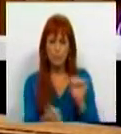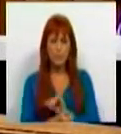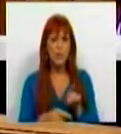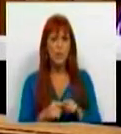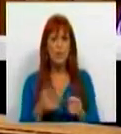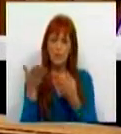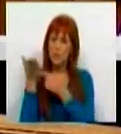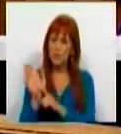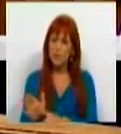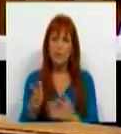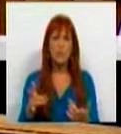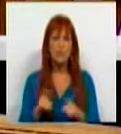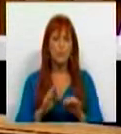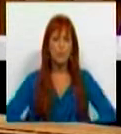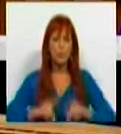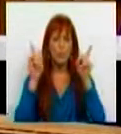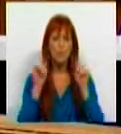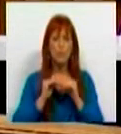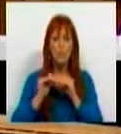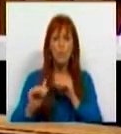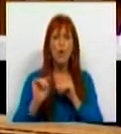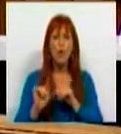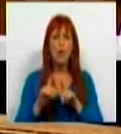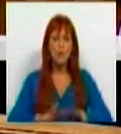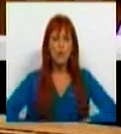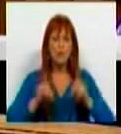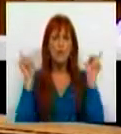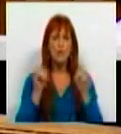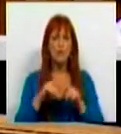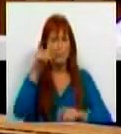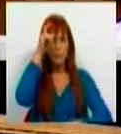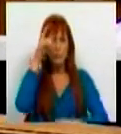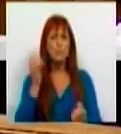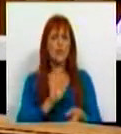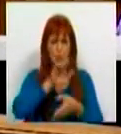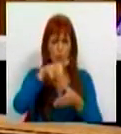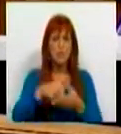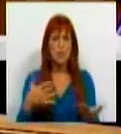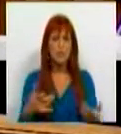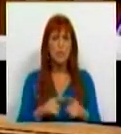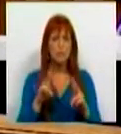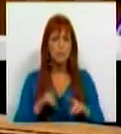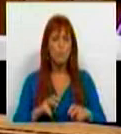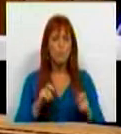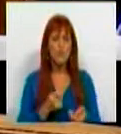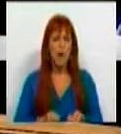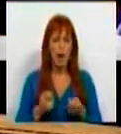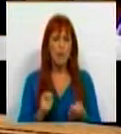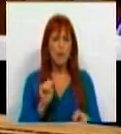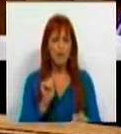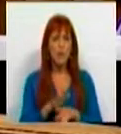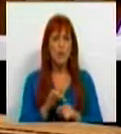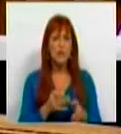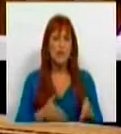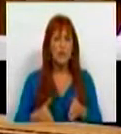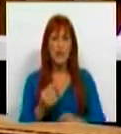de paradigma de desenvolvimento sustentável, de desenvolvimento inteligente e inclusivo, que encontra na aposta do mar